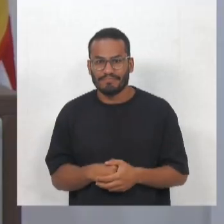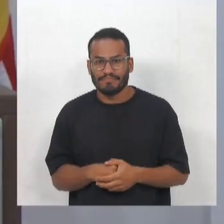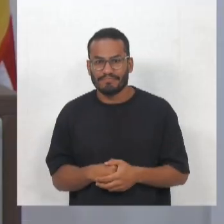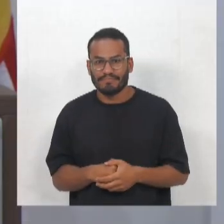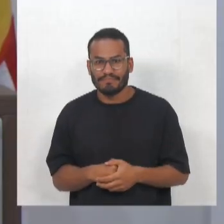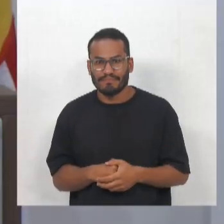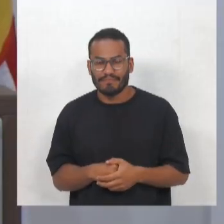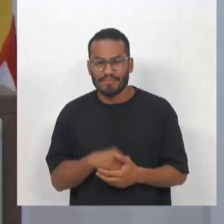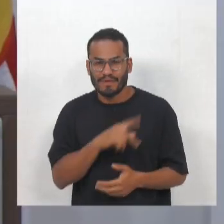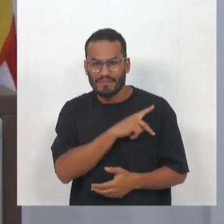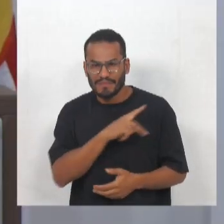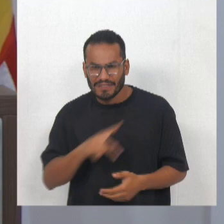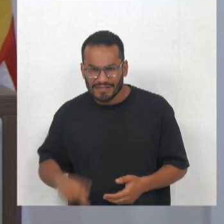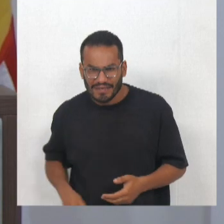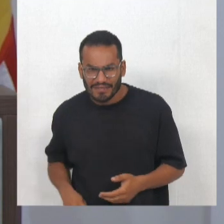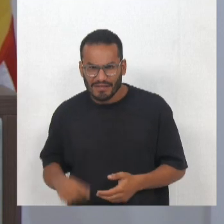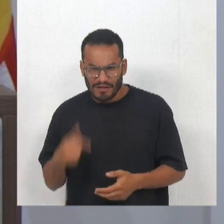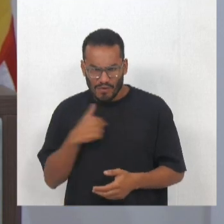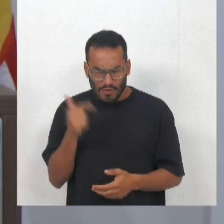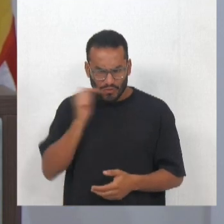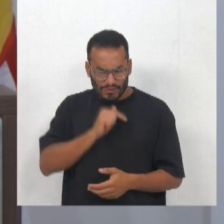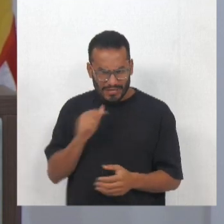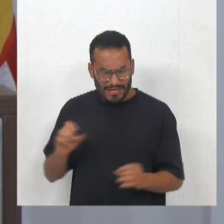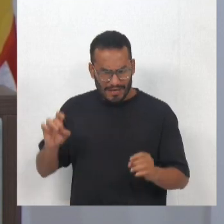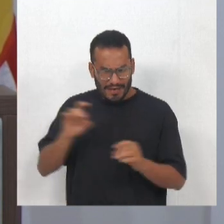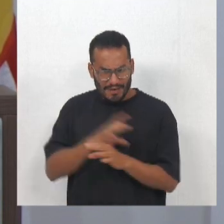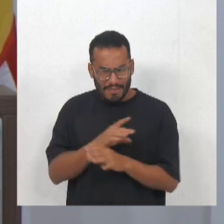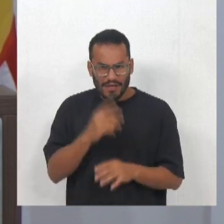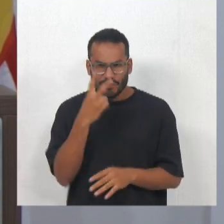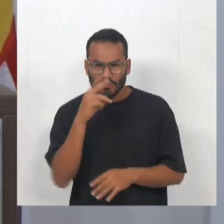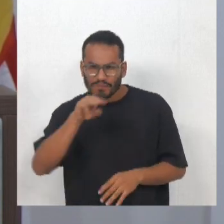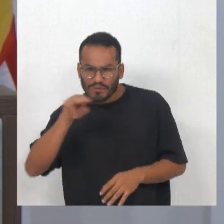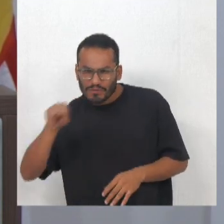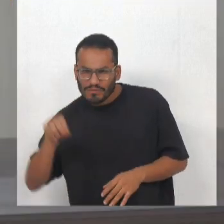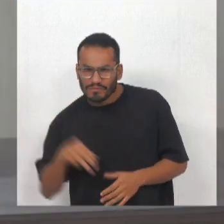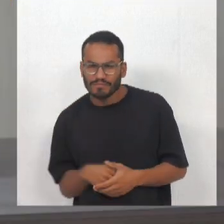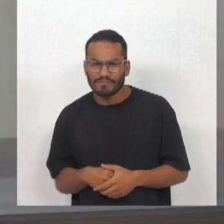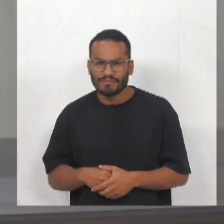Aqui, presidente, para eu conseguir terminar aqui, 2 minutos, por favor.